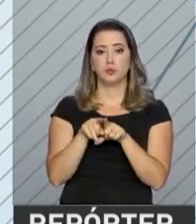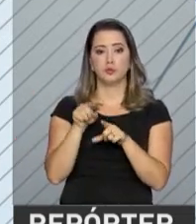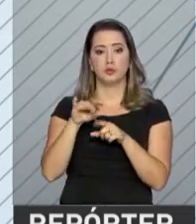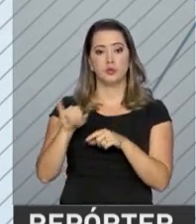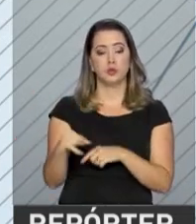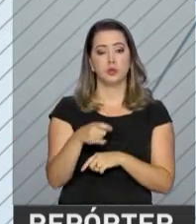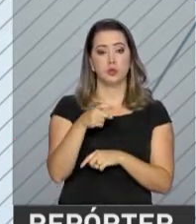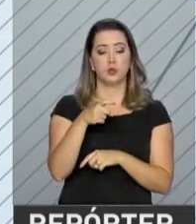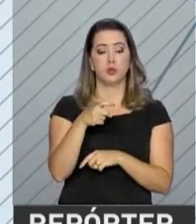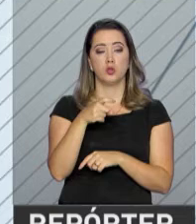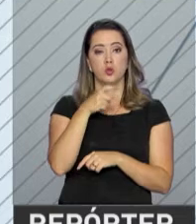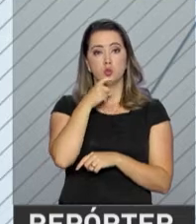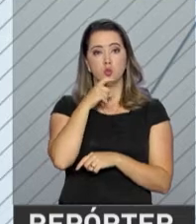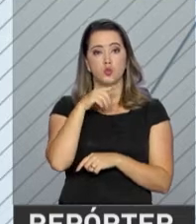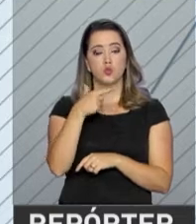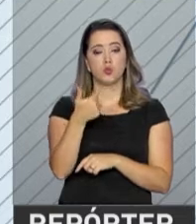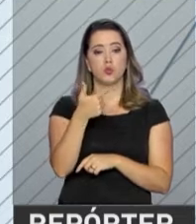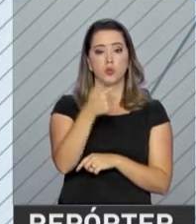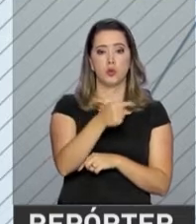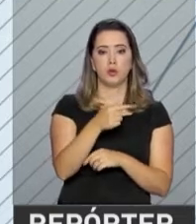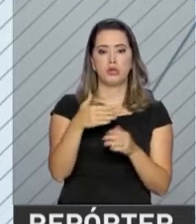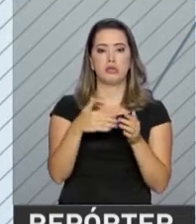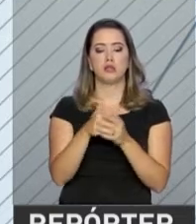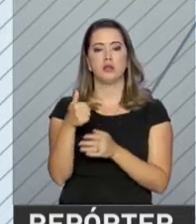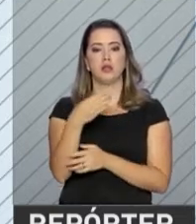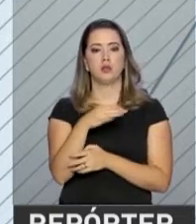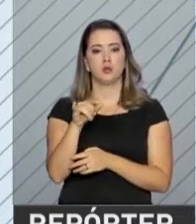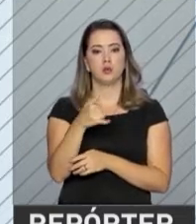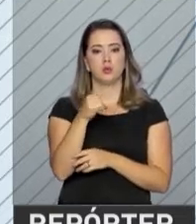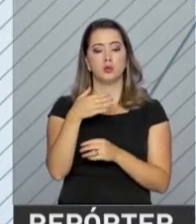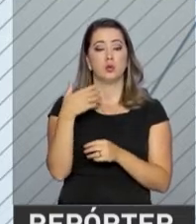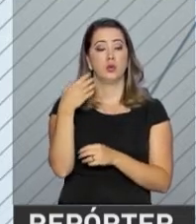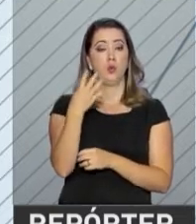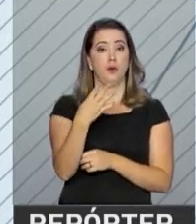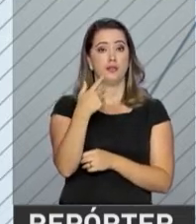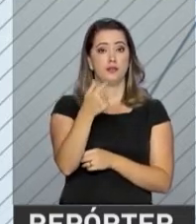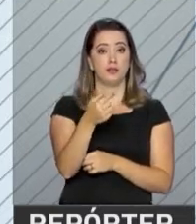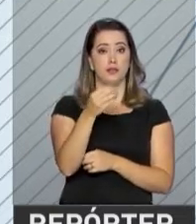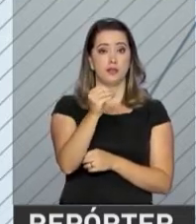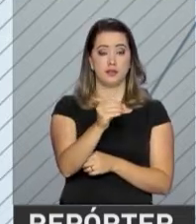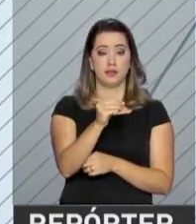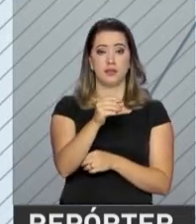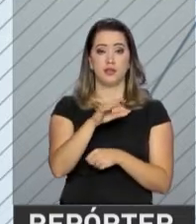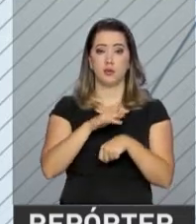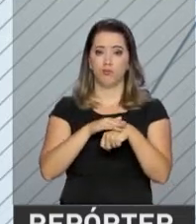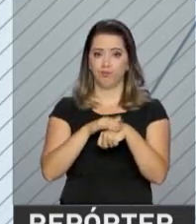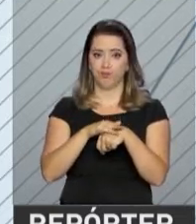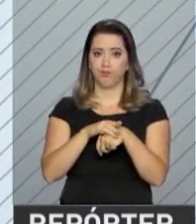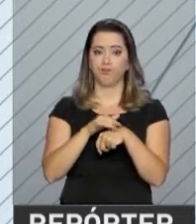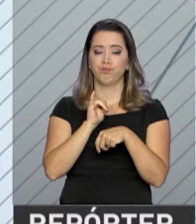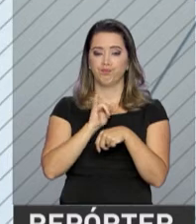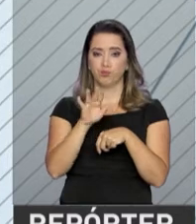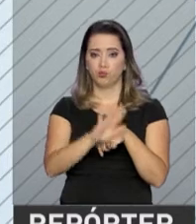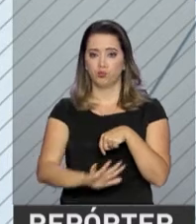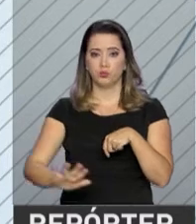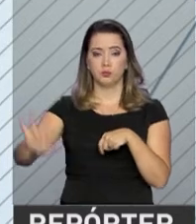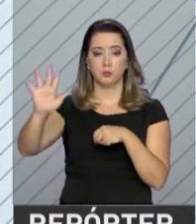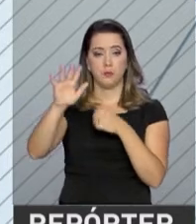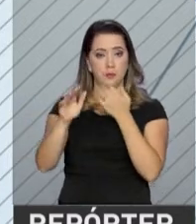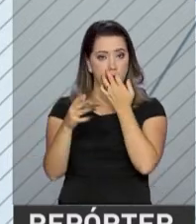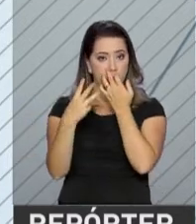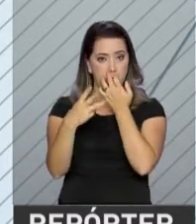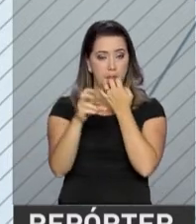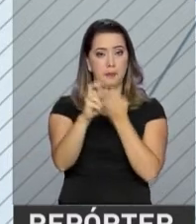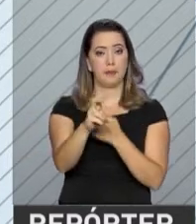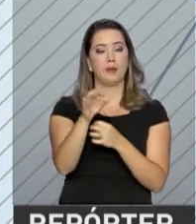o dia 14 deste mês 470 casos foram notificados em todo o brasil deixe 35 foram